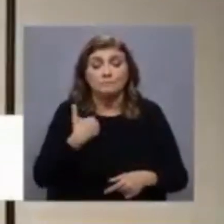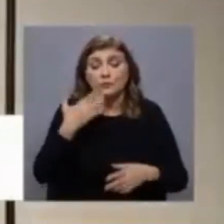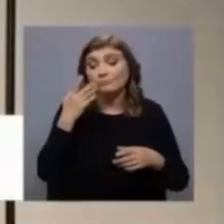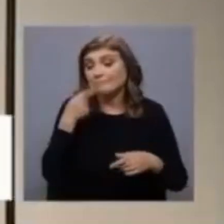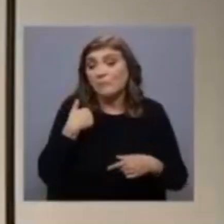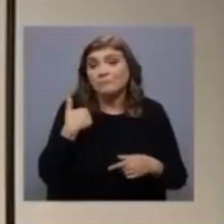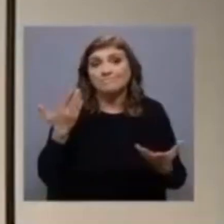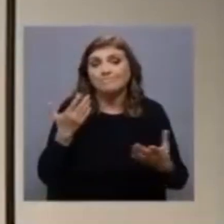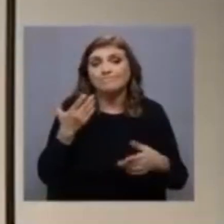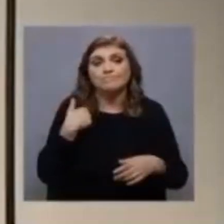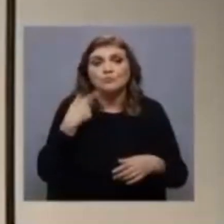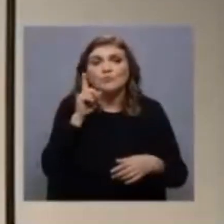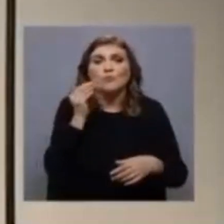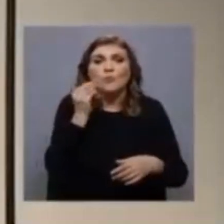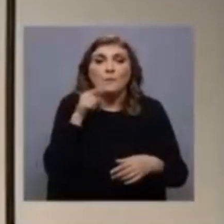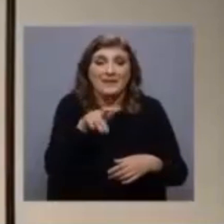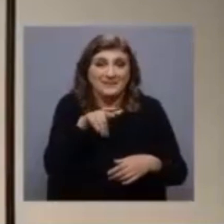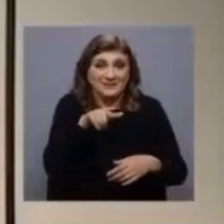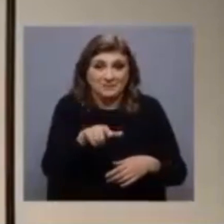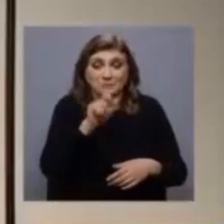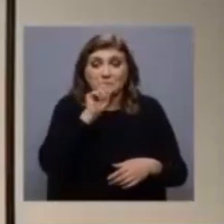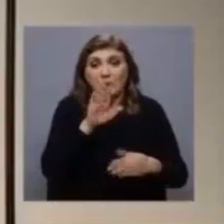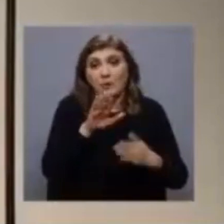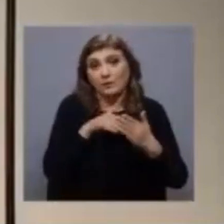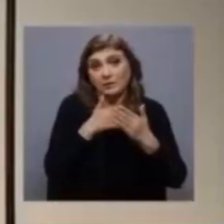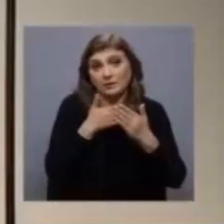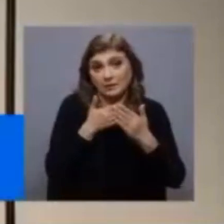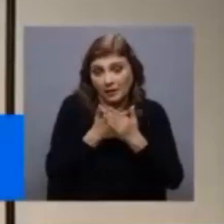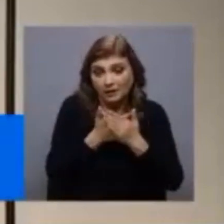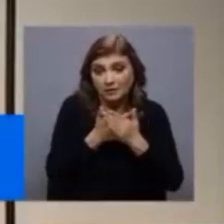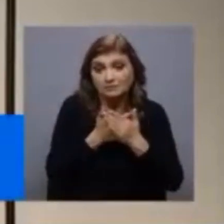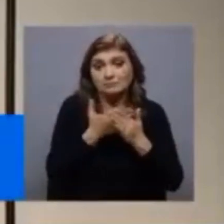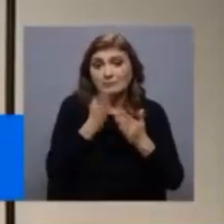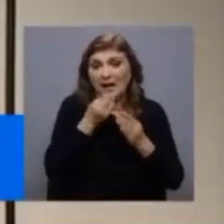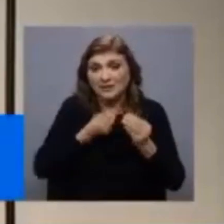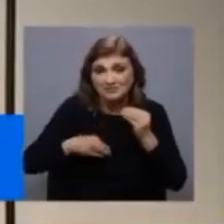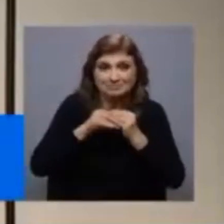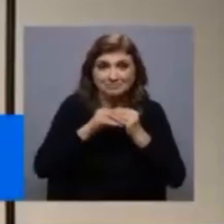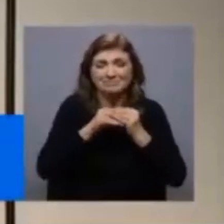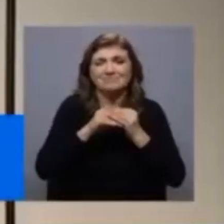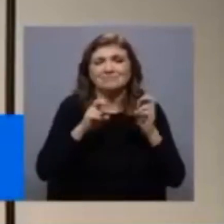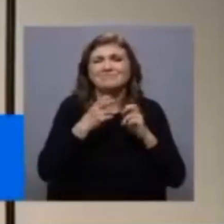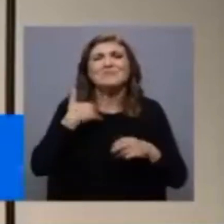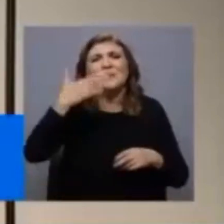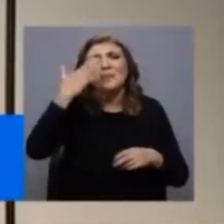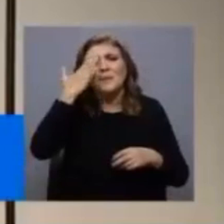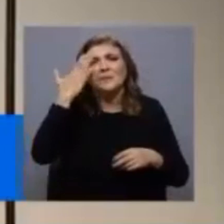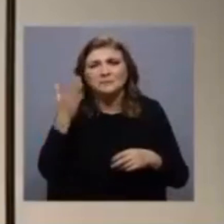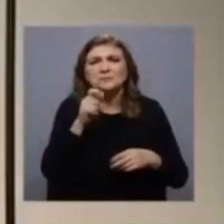estas circunstâncias podem constituir atenuante e parece mesmo que